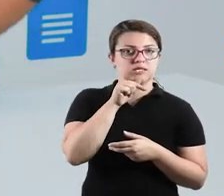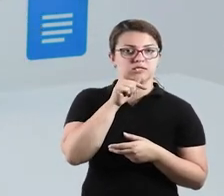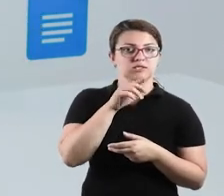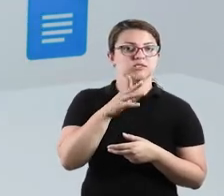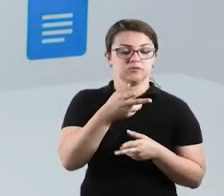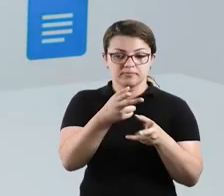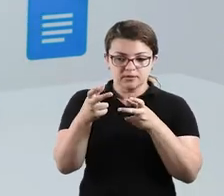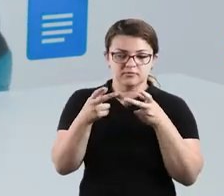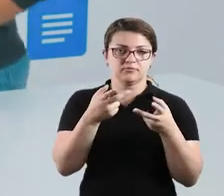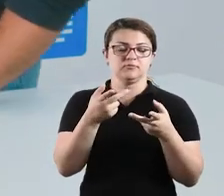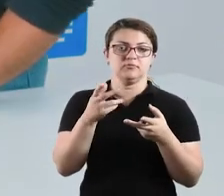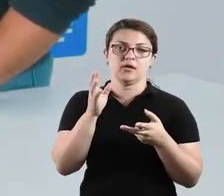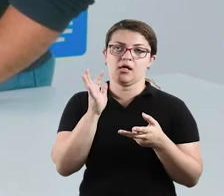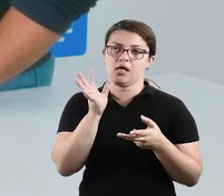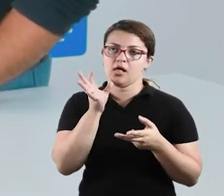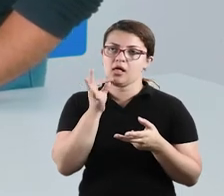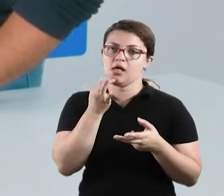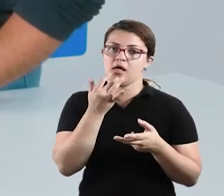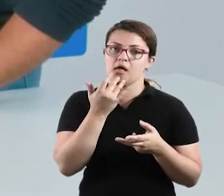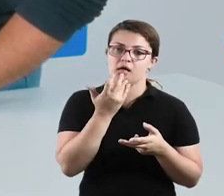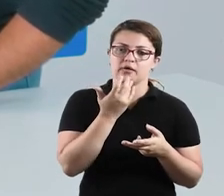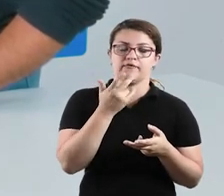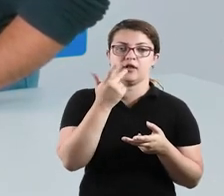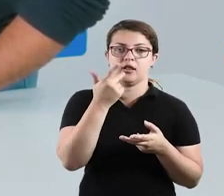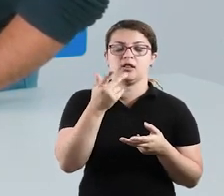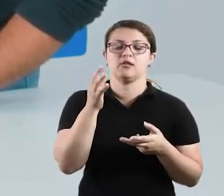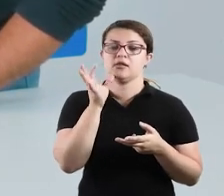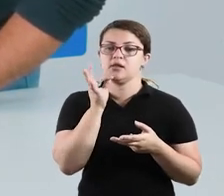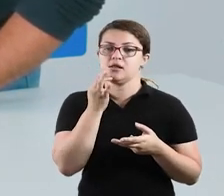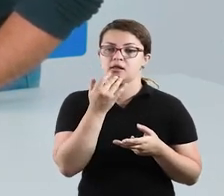bem? Esses são os objetos.